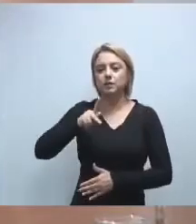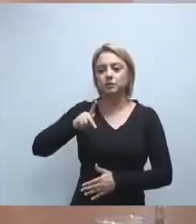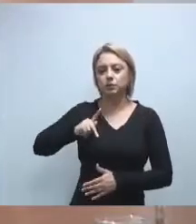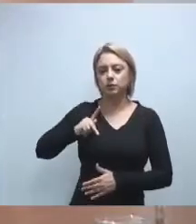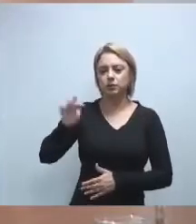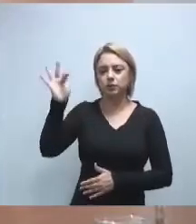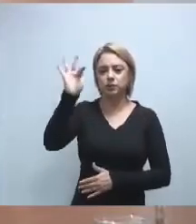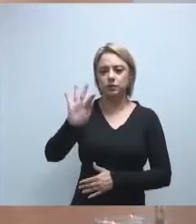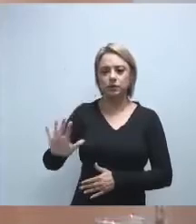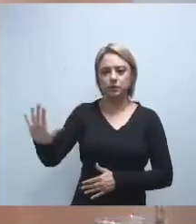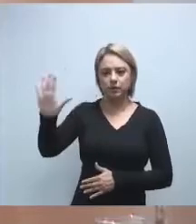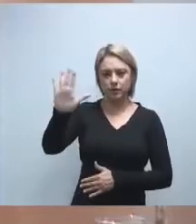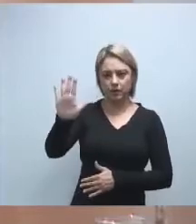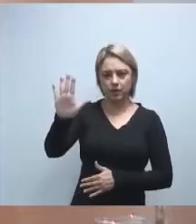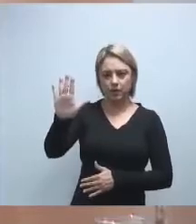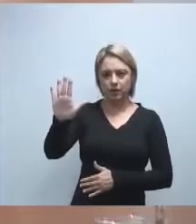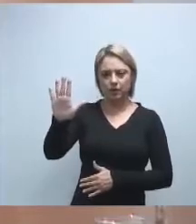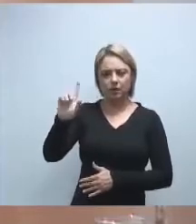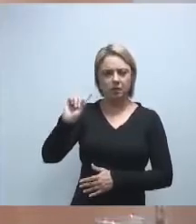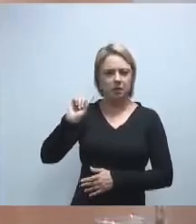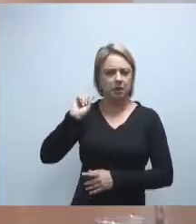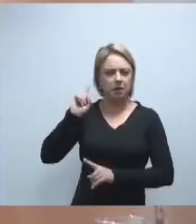depois de